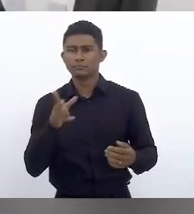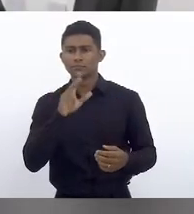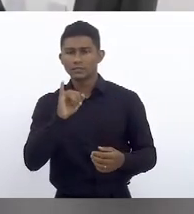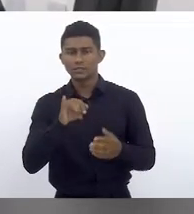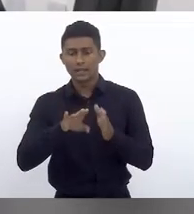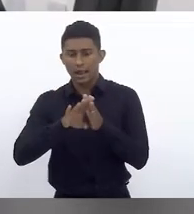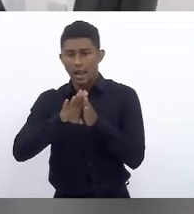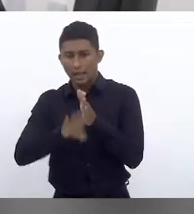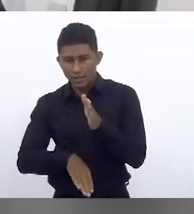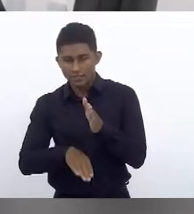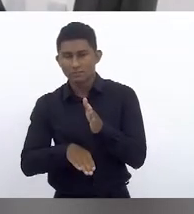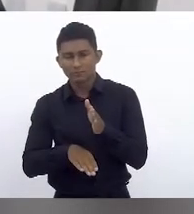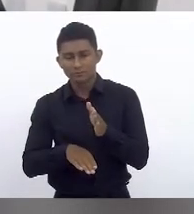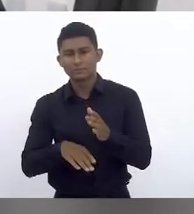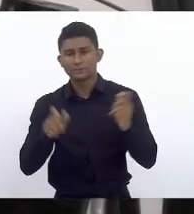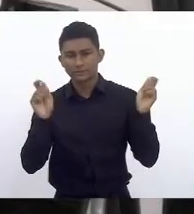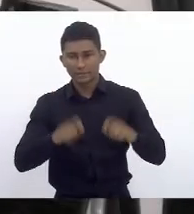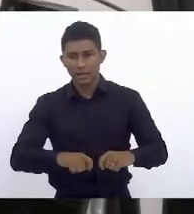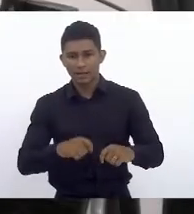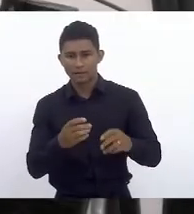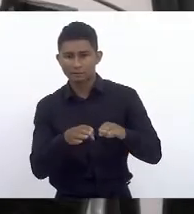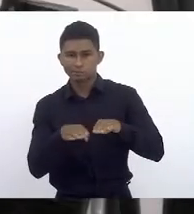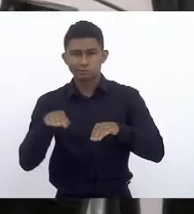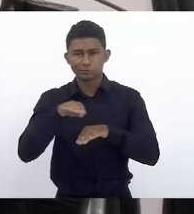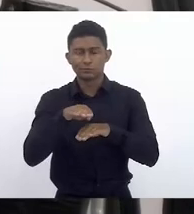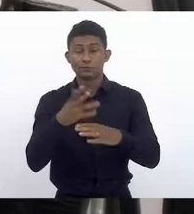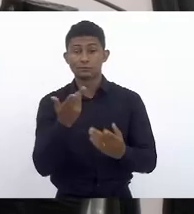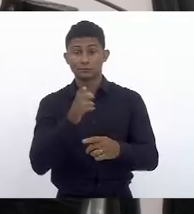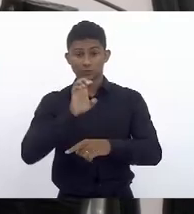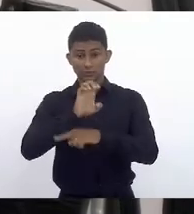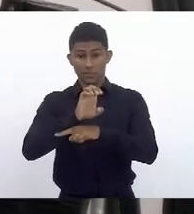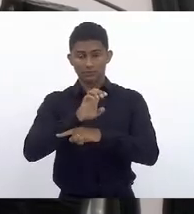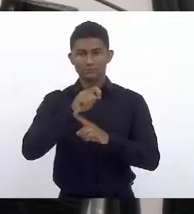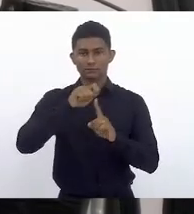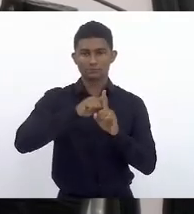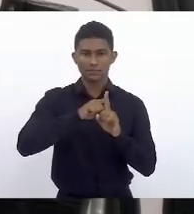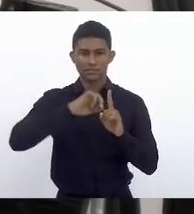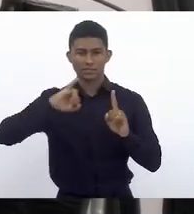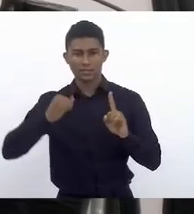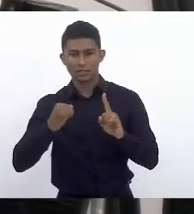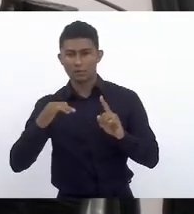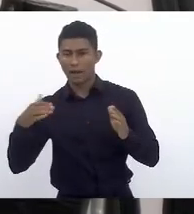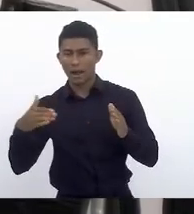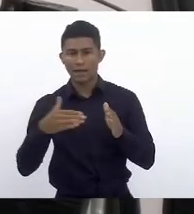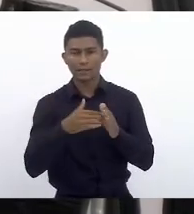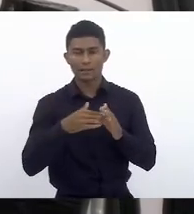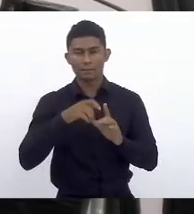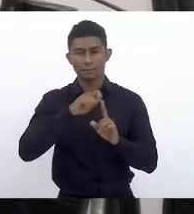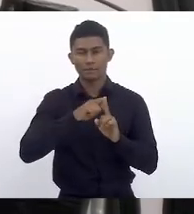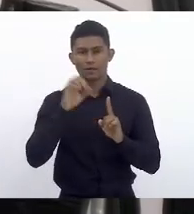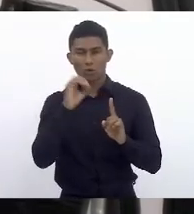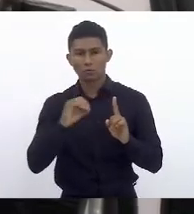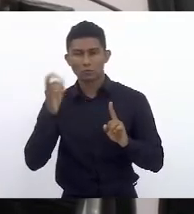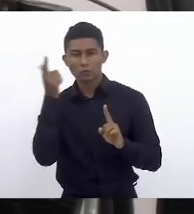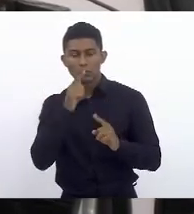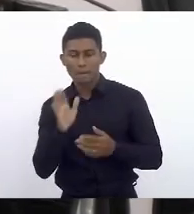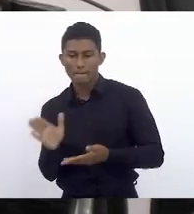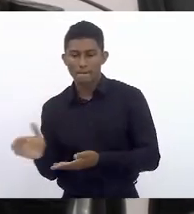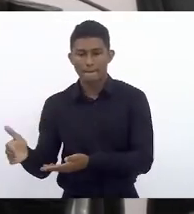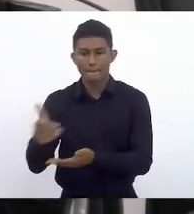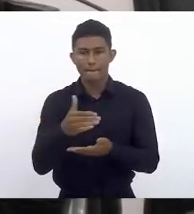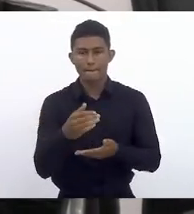né? O Estado de janeiro a outubro arrecadou quase 13 bilhões de reais a